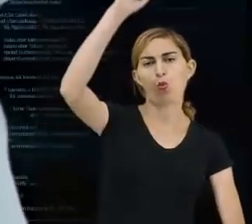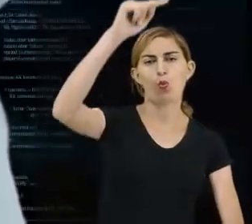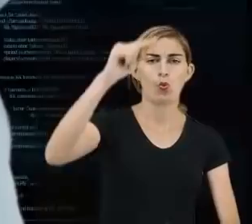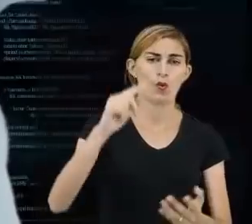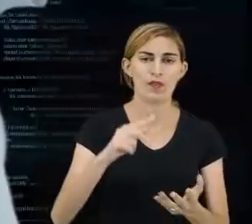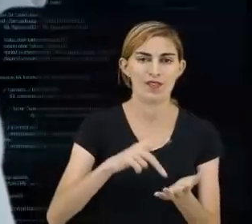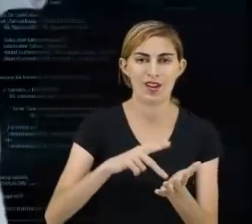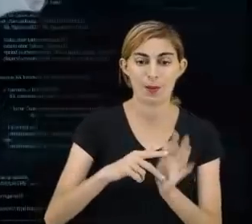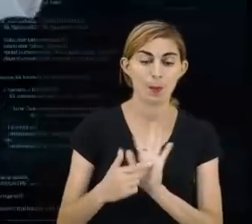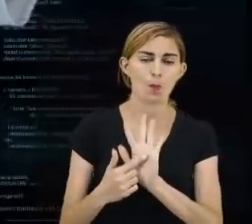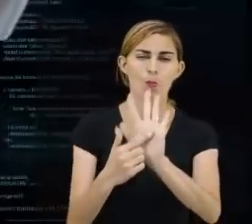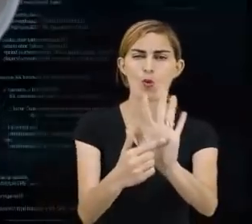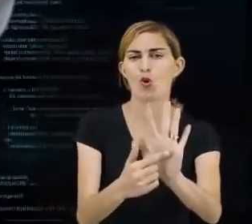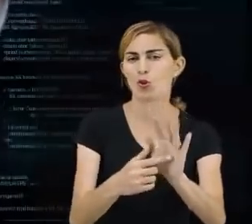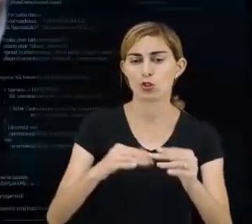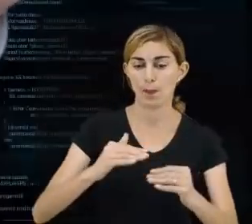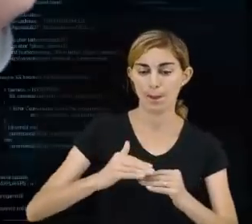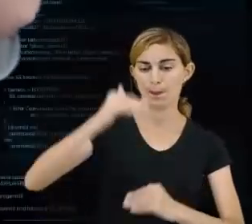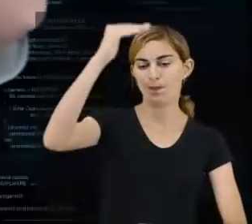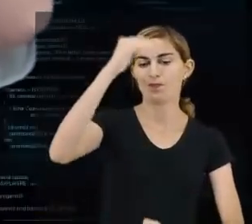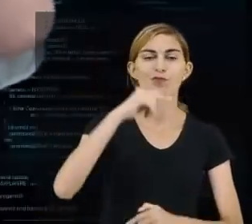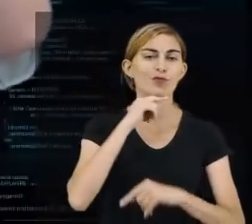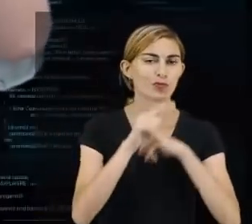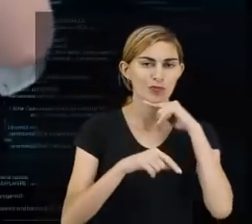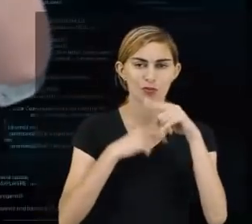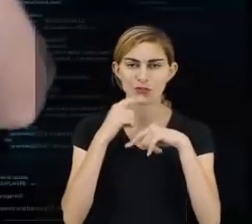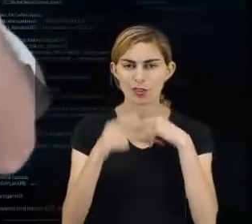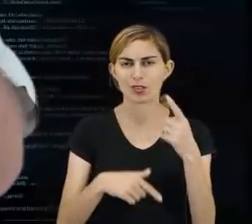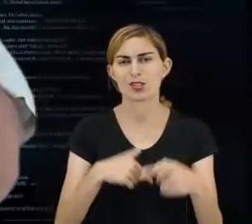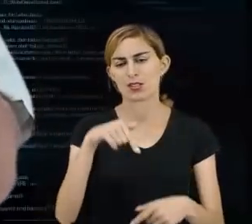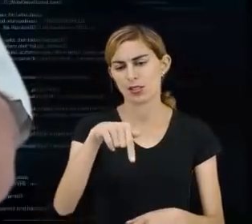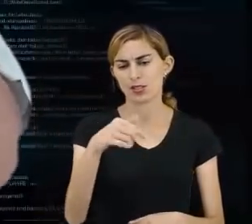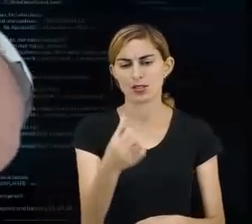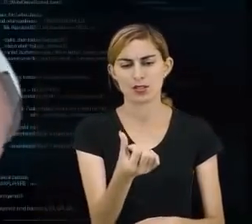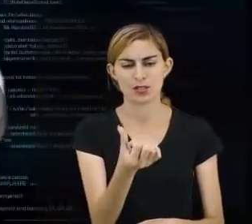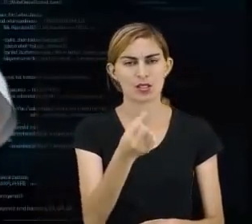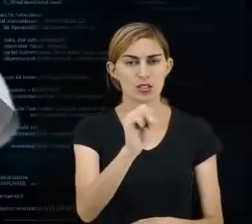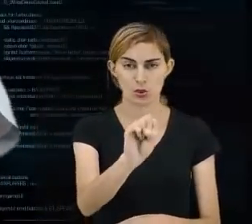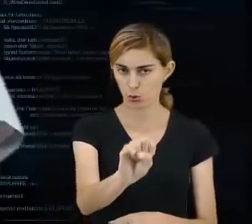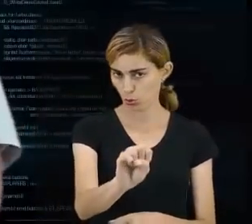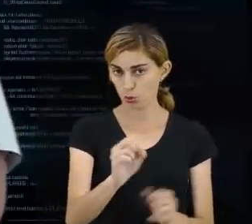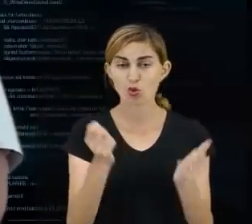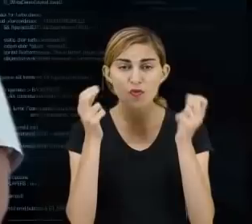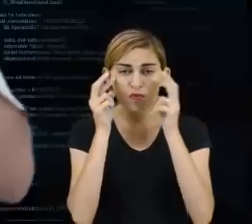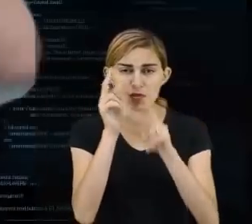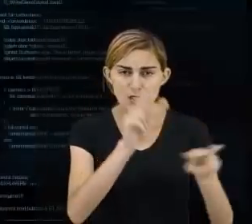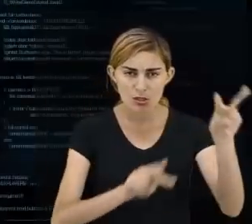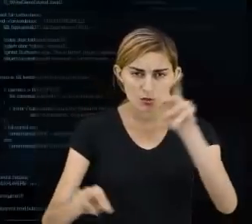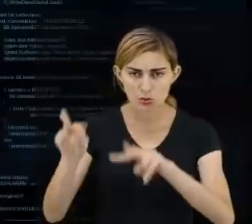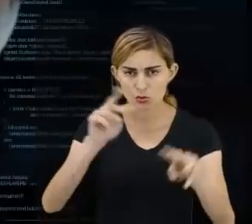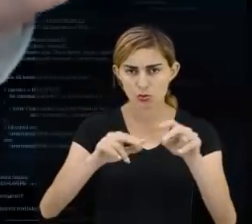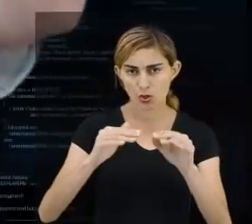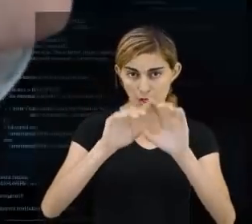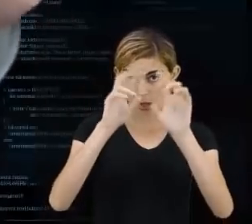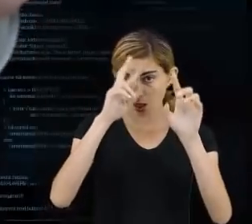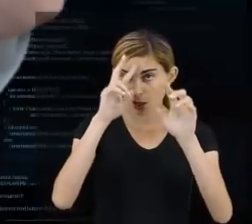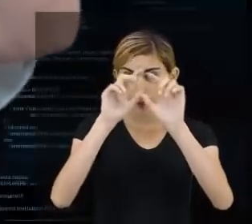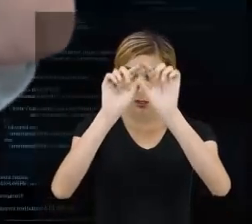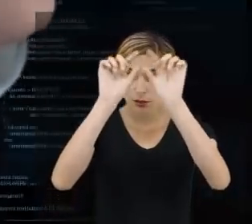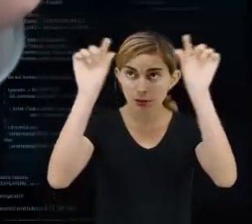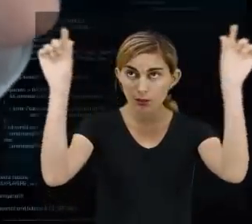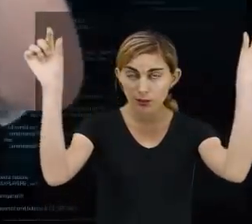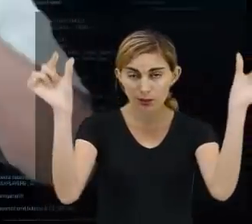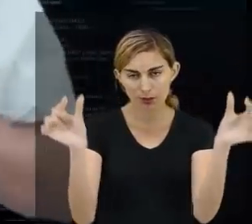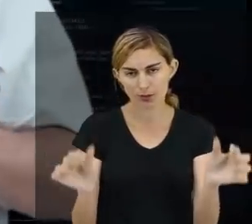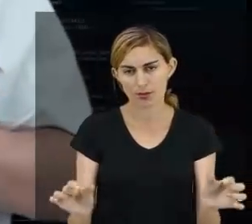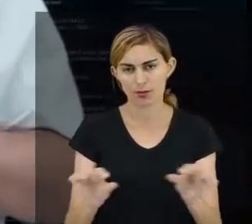dá, só que não dá para exibir maior do que isso. Então 768 é o seu limite de visualização. Lembrando ainda que o navegador ainda